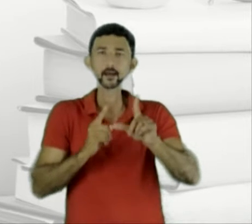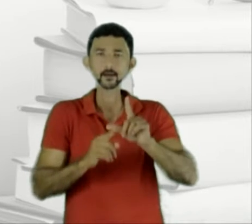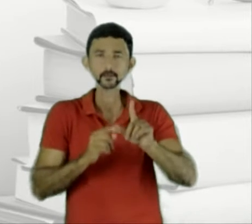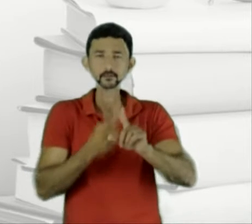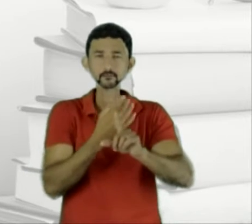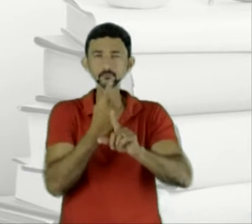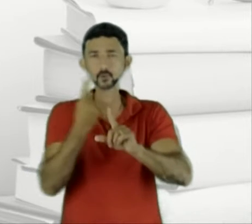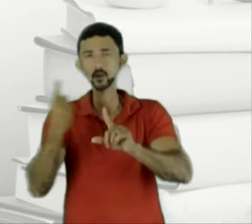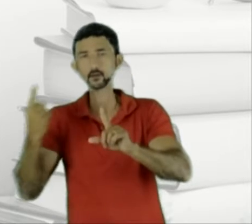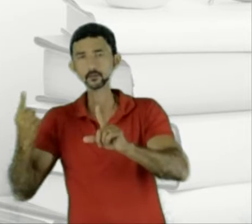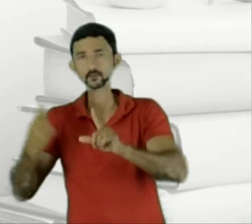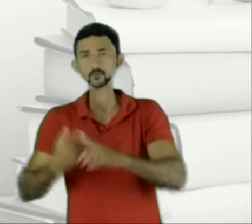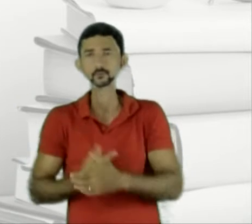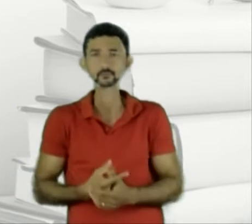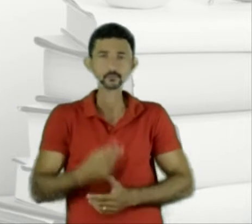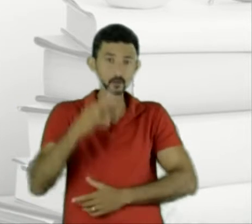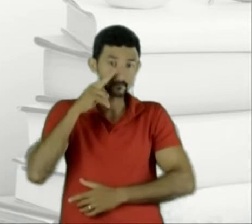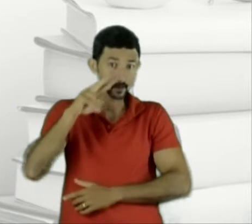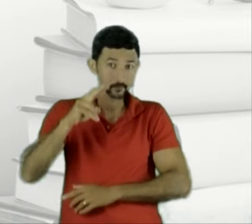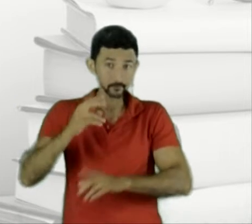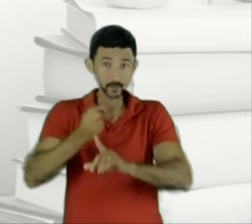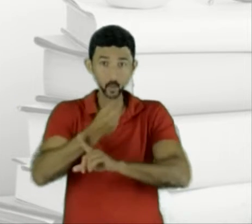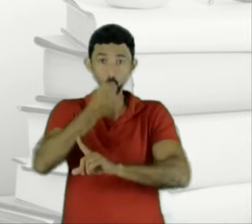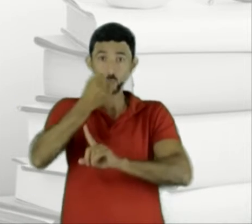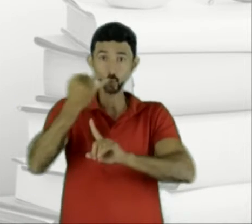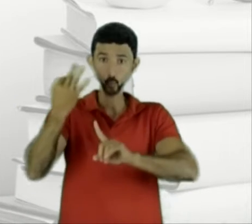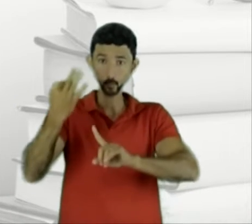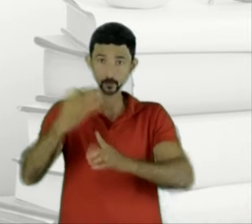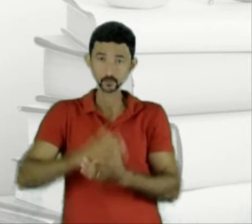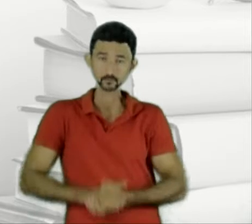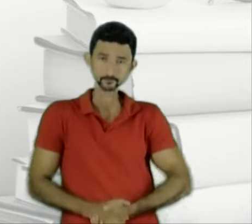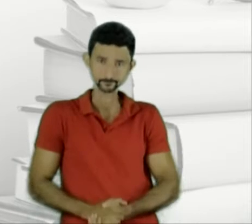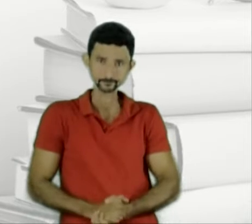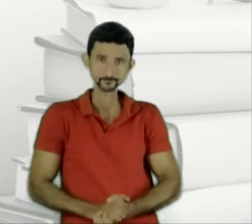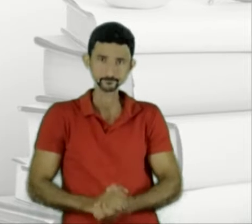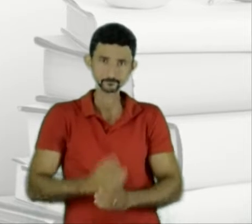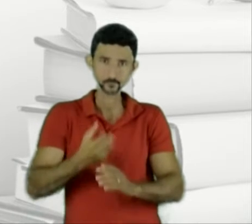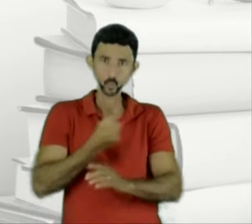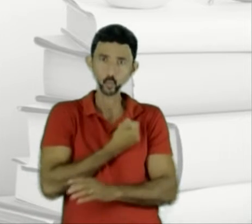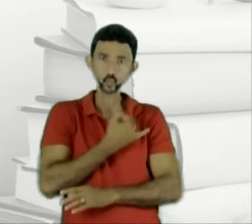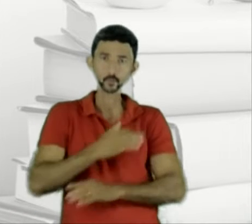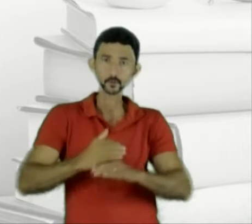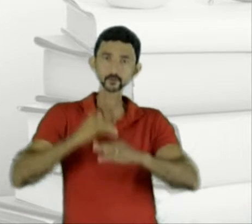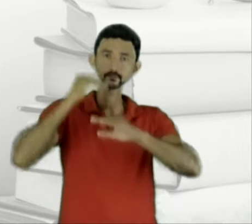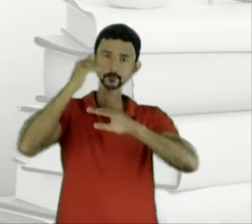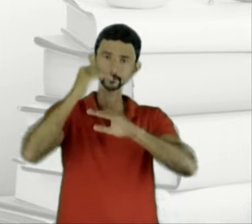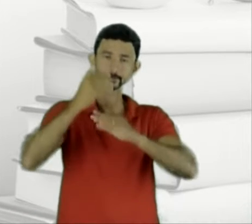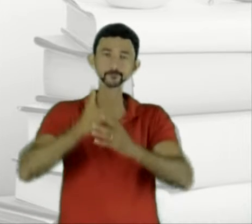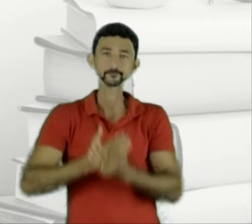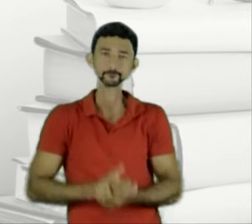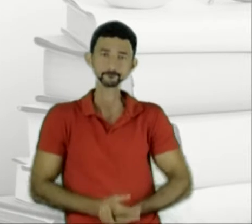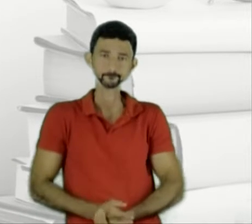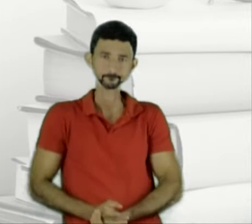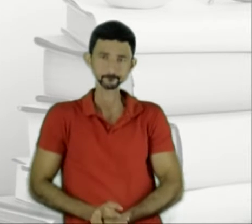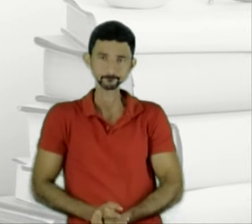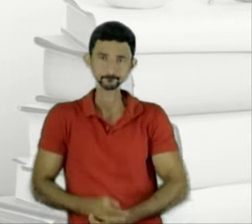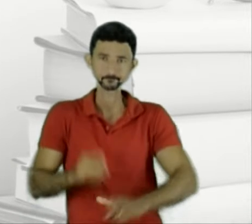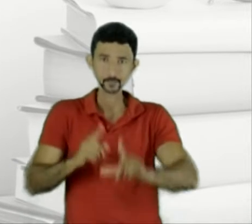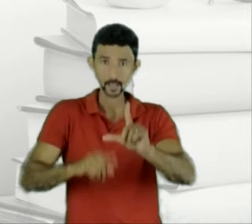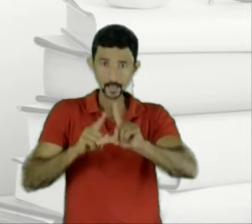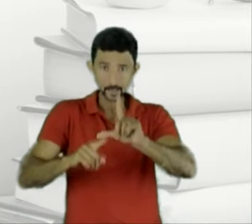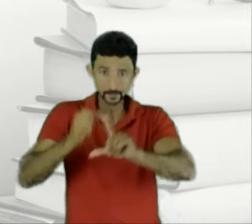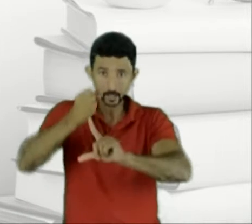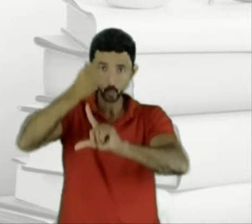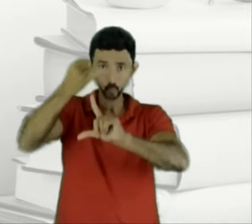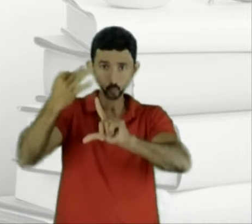um, você vai olhar os expoentes, que são aqueles números que estão em cima das letras, de cada